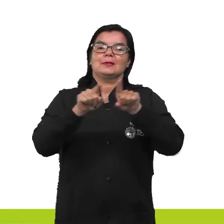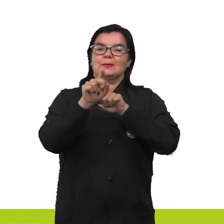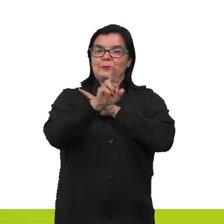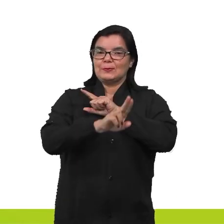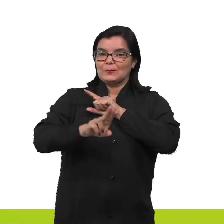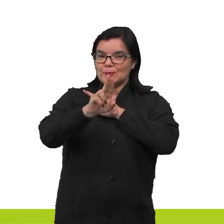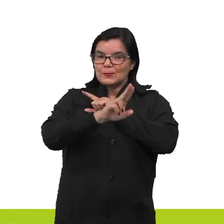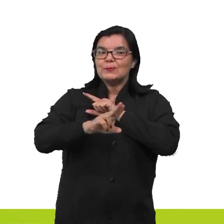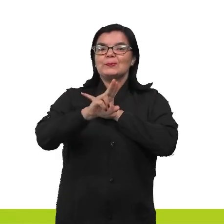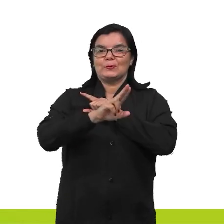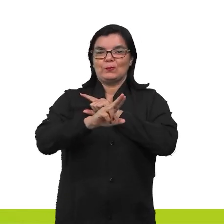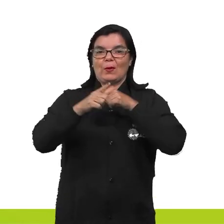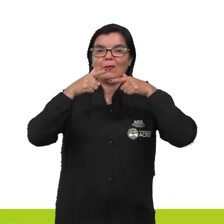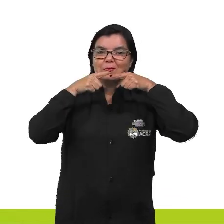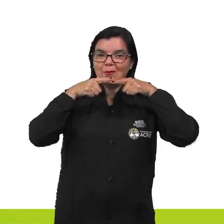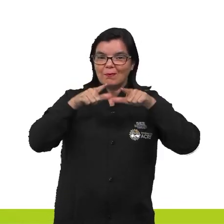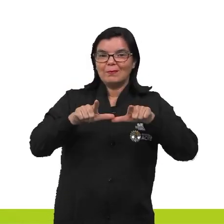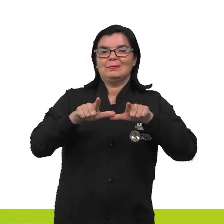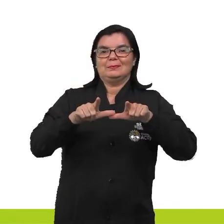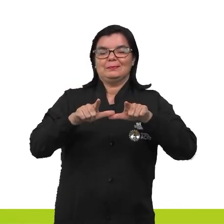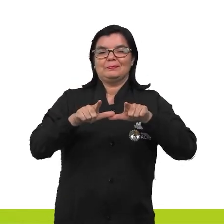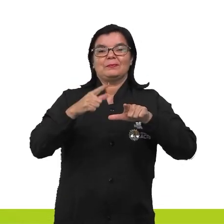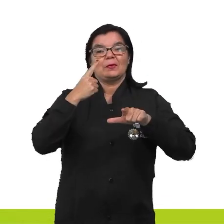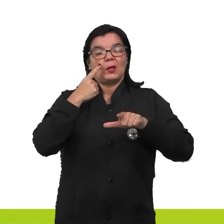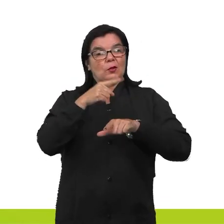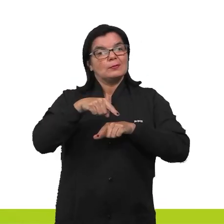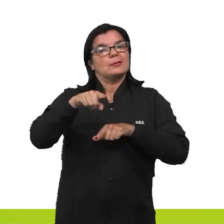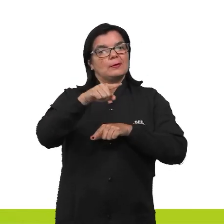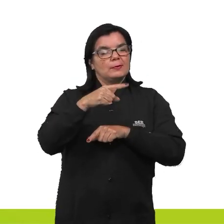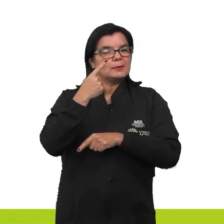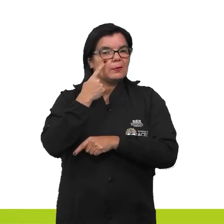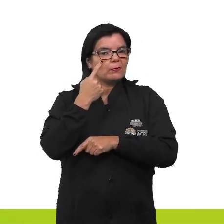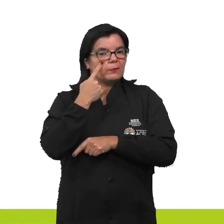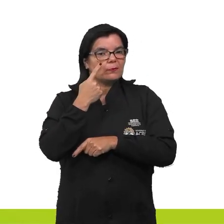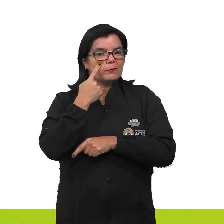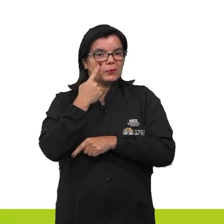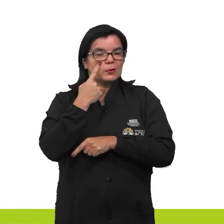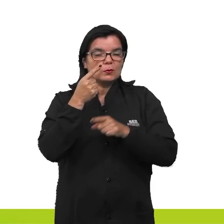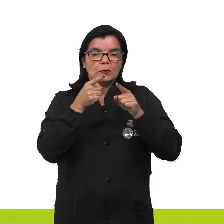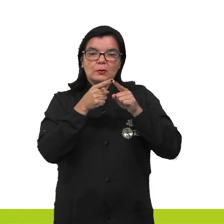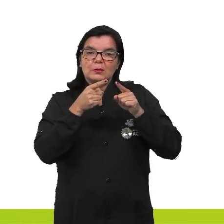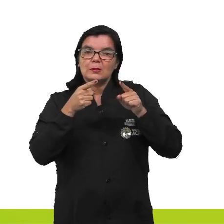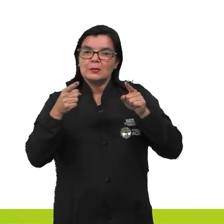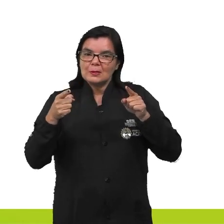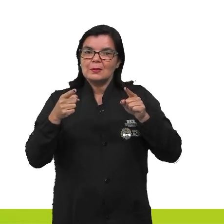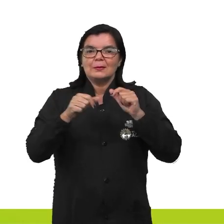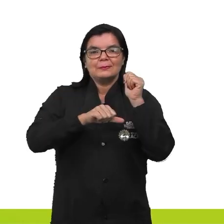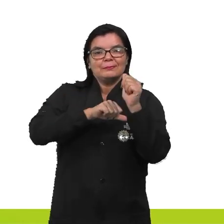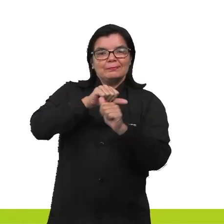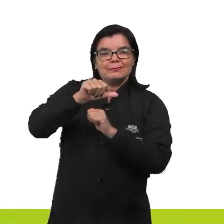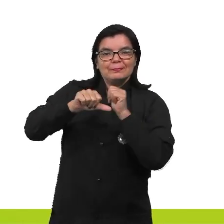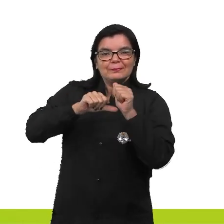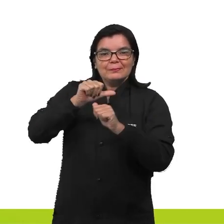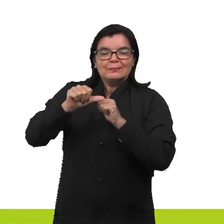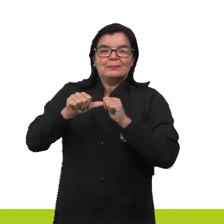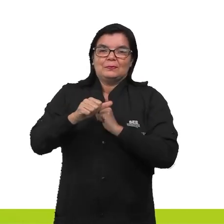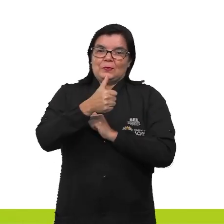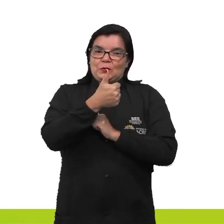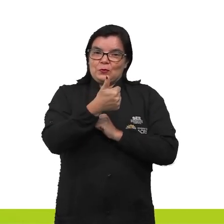aí do recurso da língua, tá? E aí eu quero que vocês observem aí esse período de transição